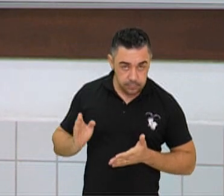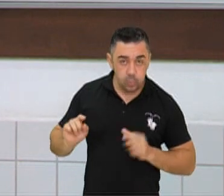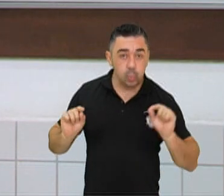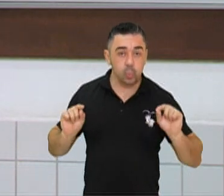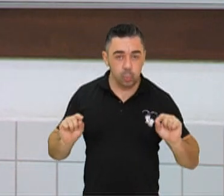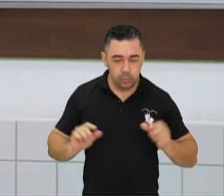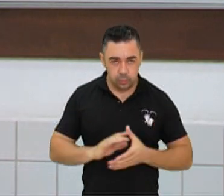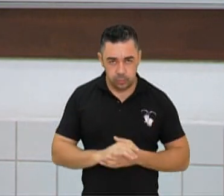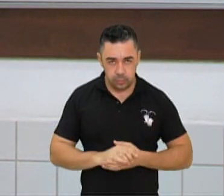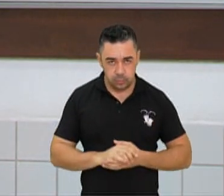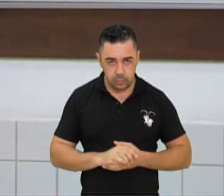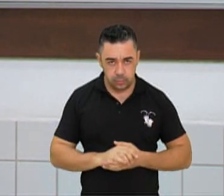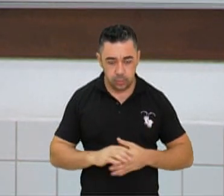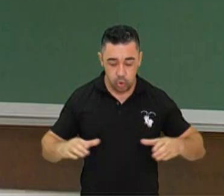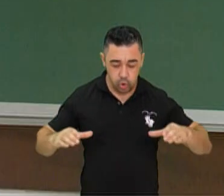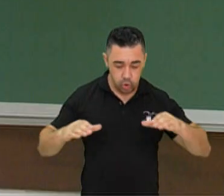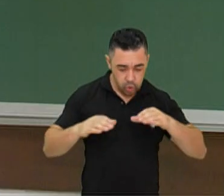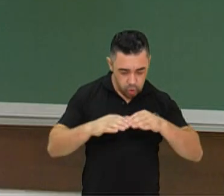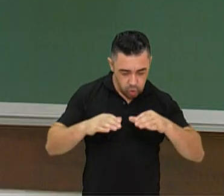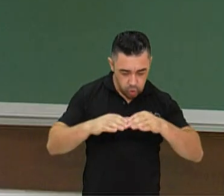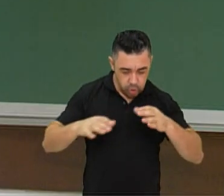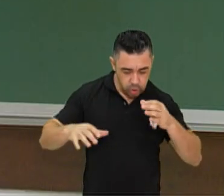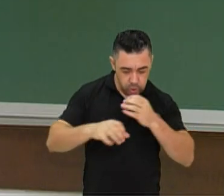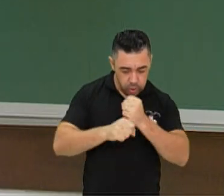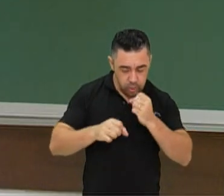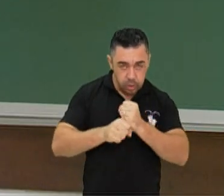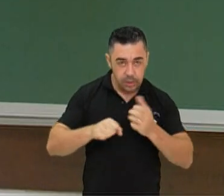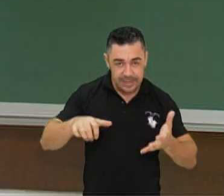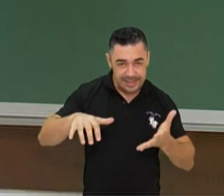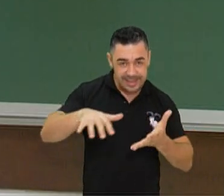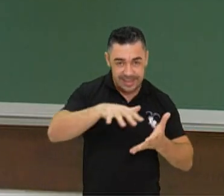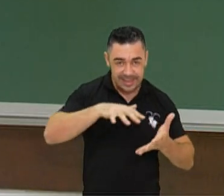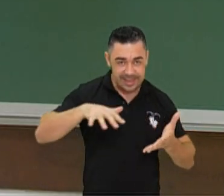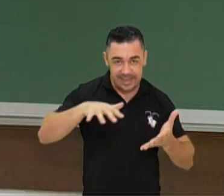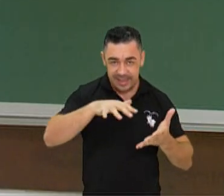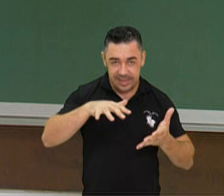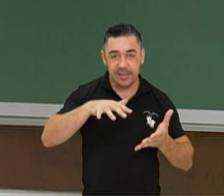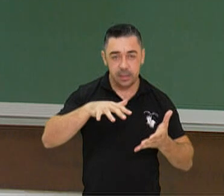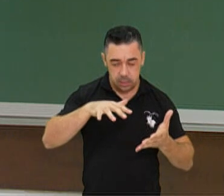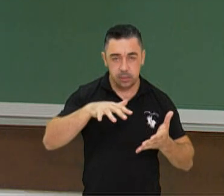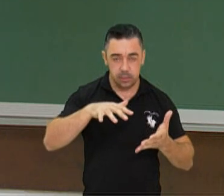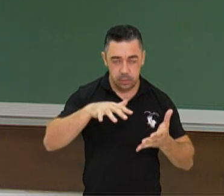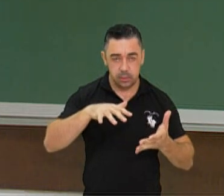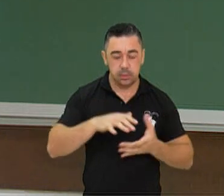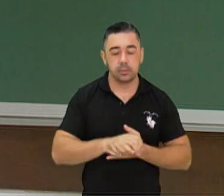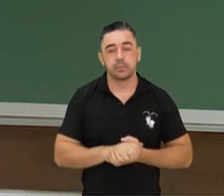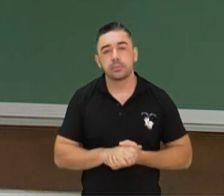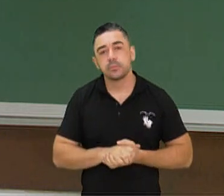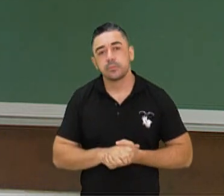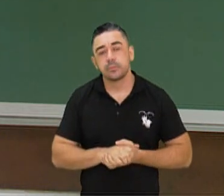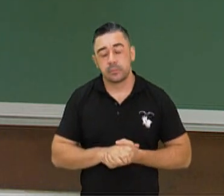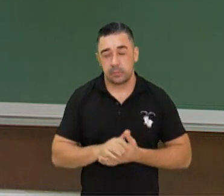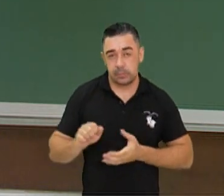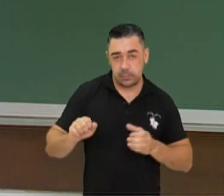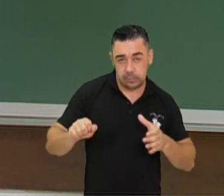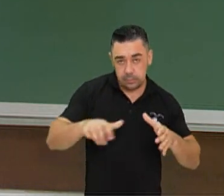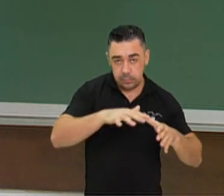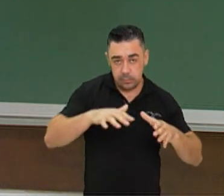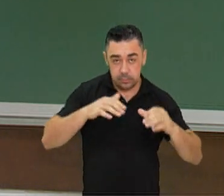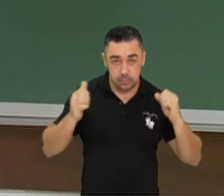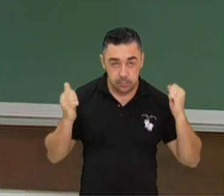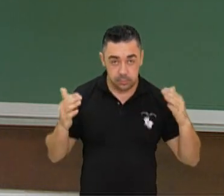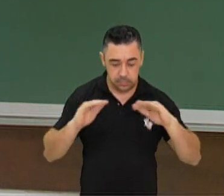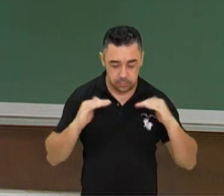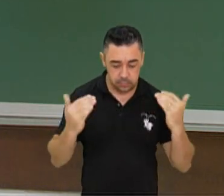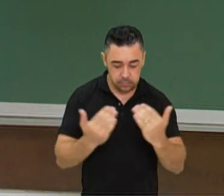é o cálculo da área de tronco de cone reto. Então, a área externa. Então,